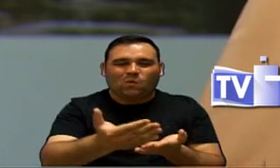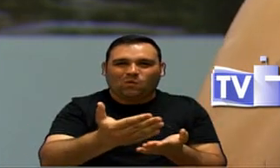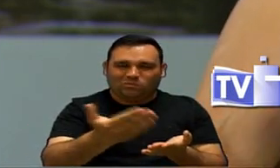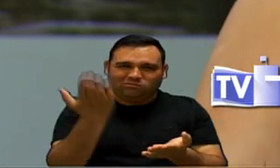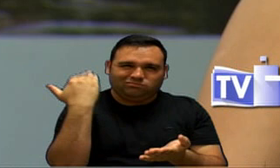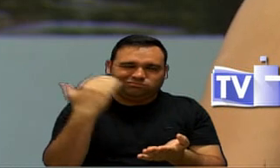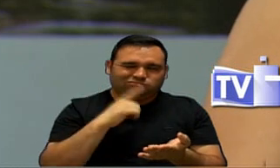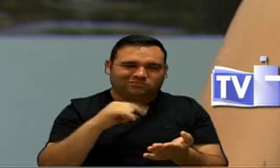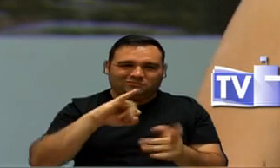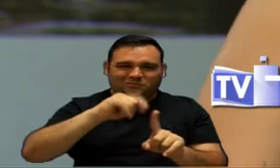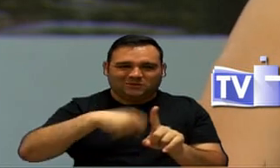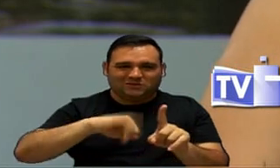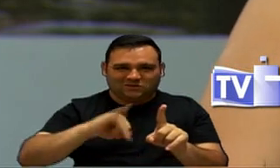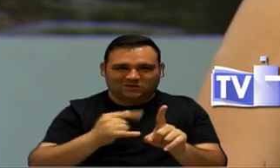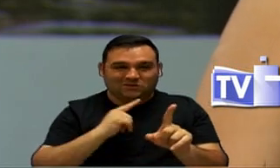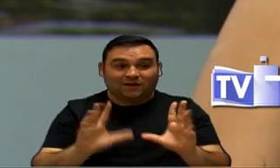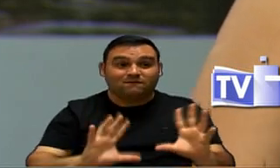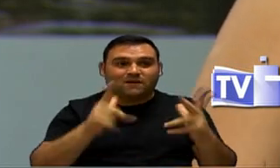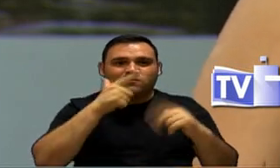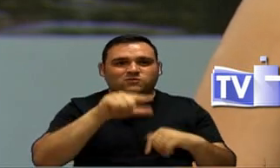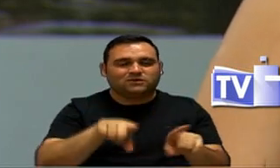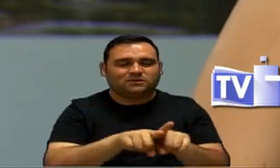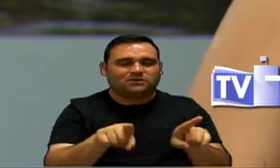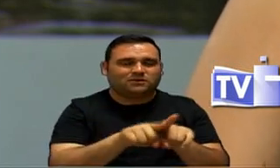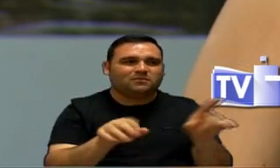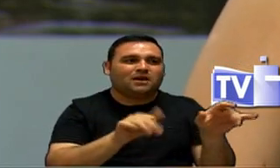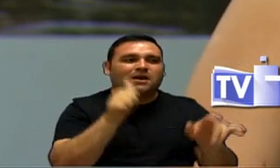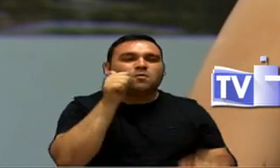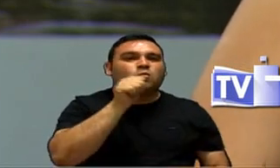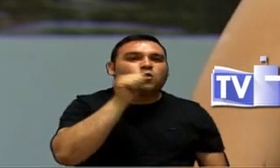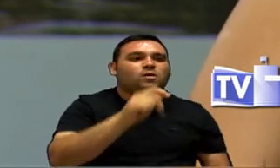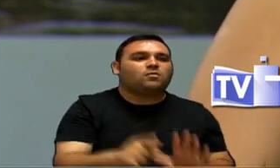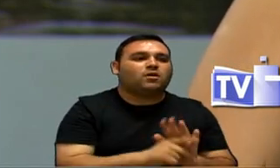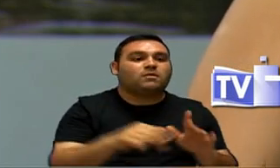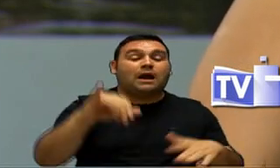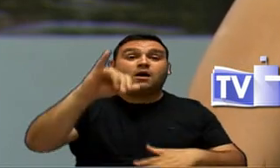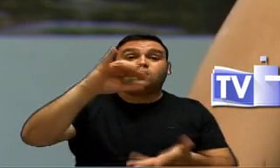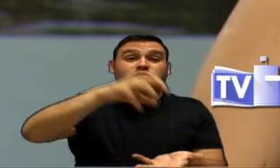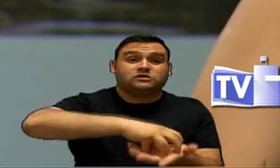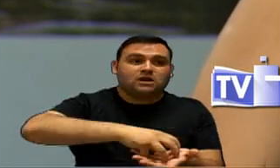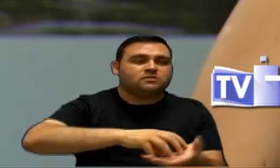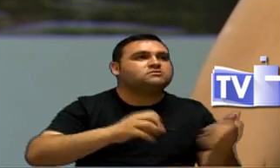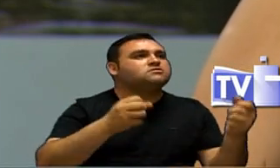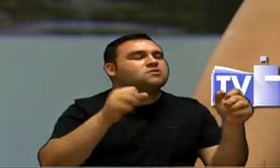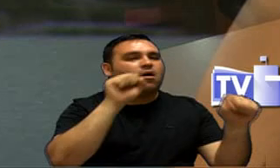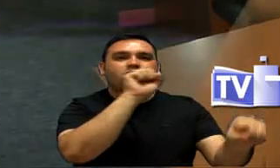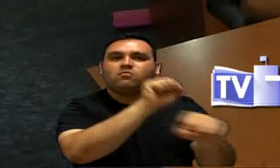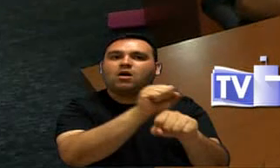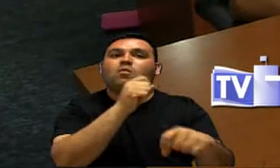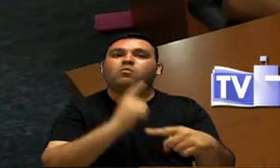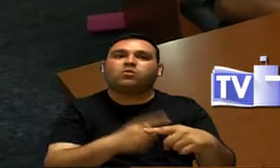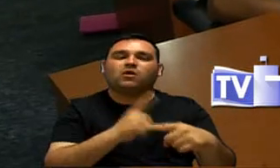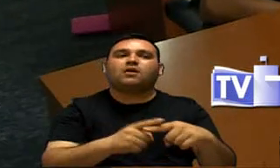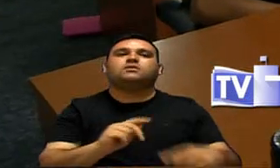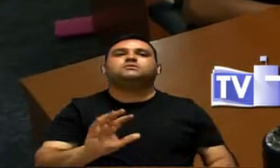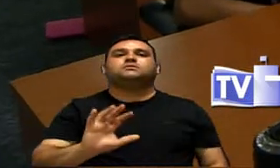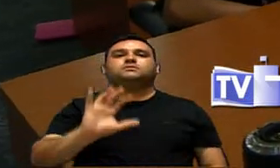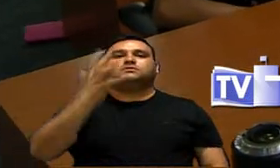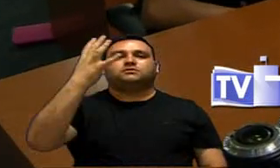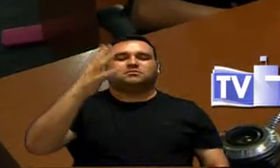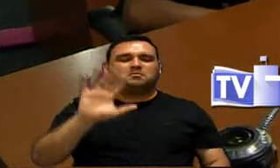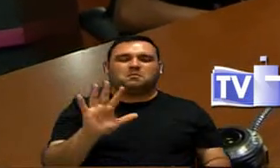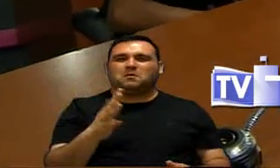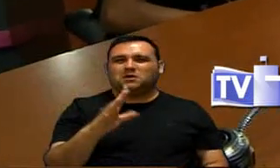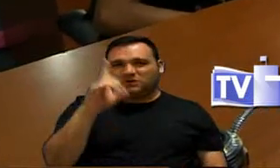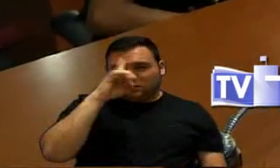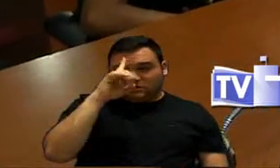conseguiu fazer um evento relacionado à violência contra a mulher, que nós paramos o centro da cidade, porque, infelizmente, tinha acontecido num prazo